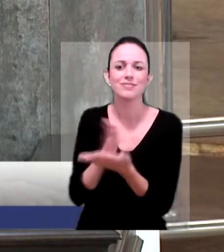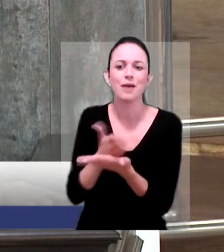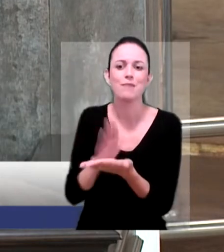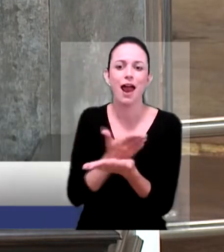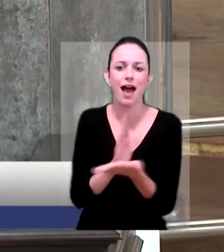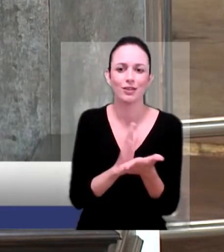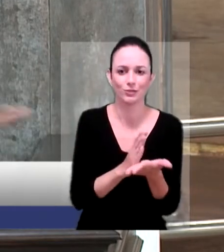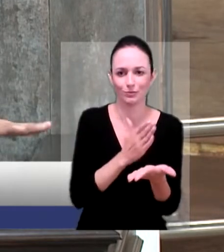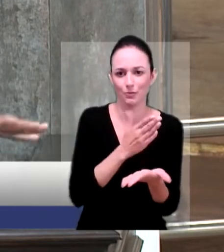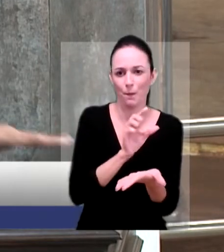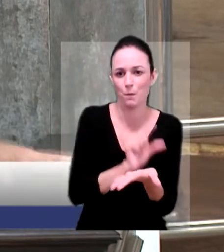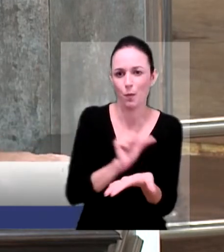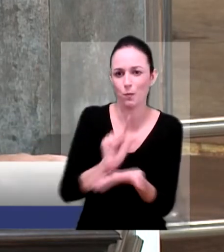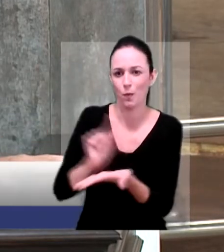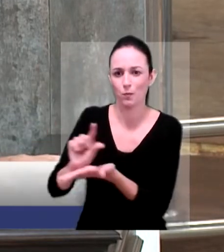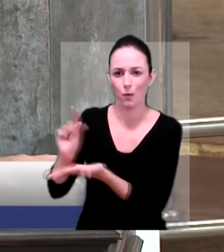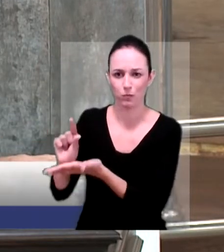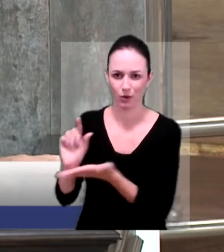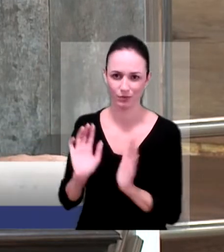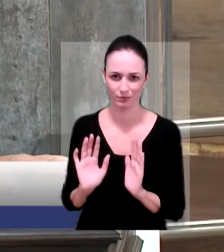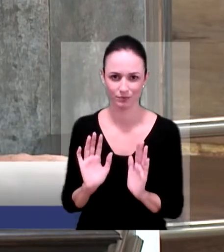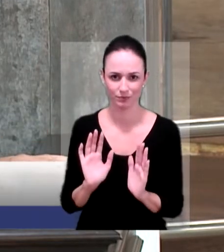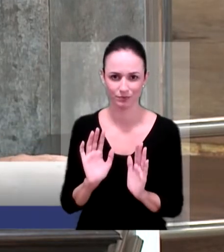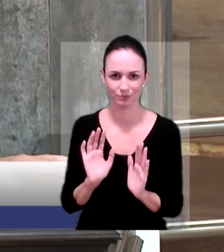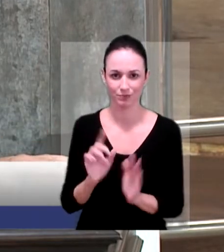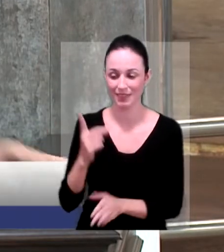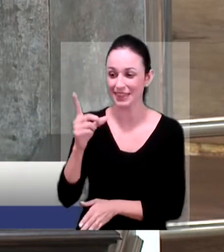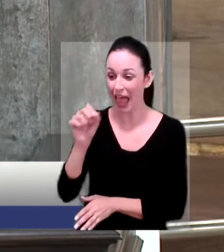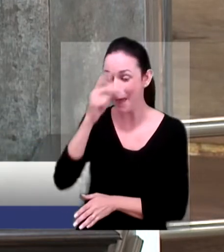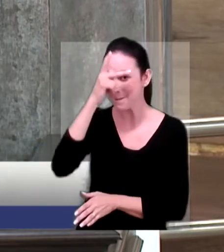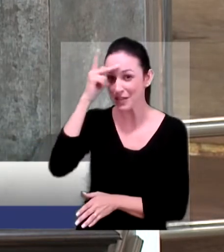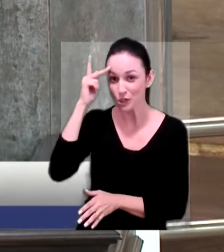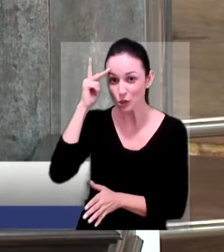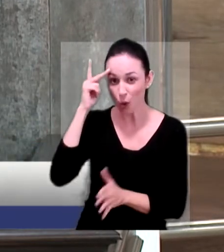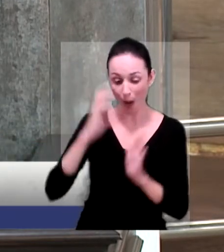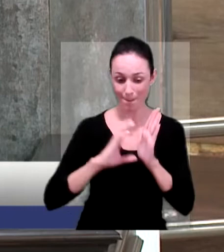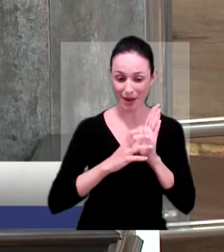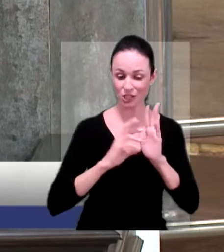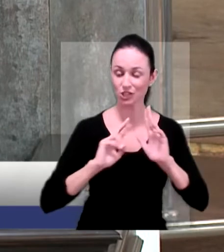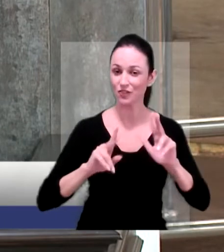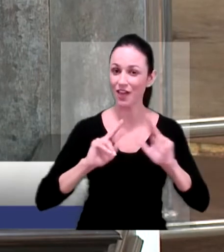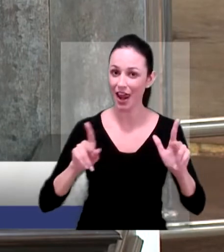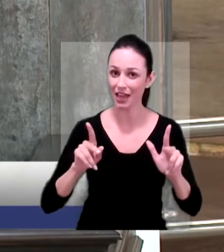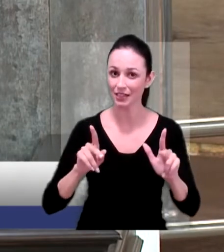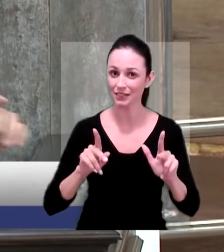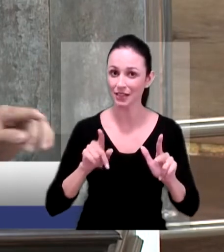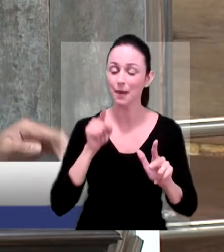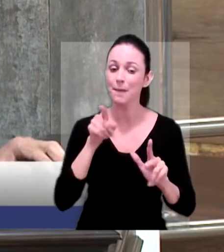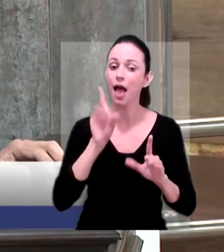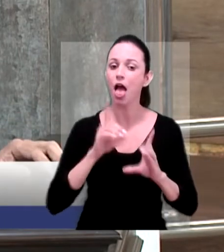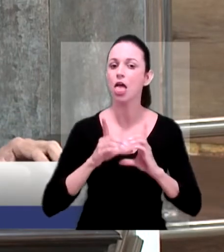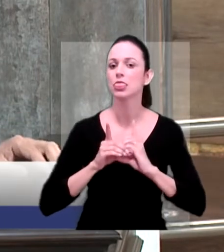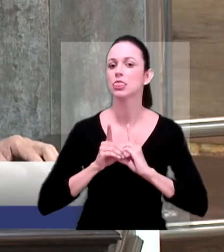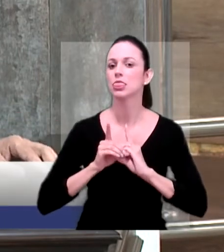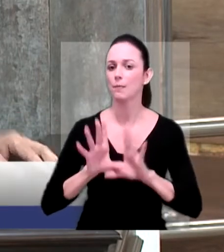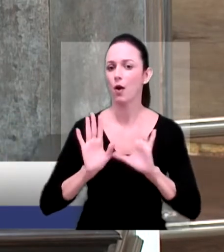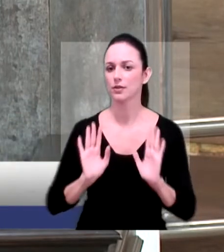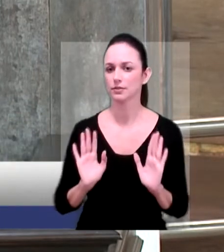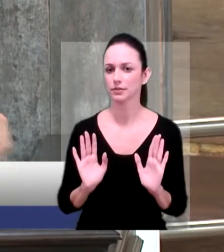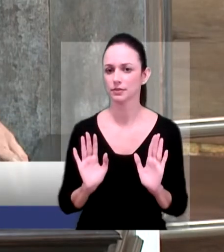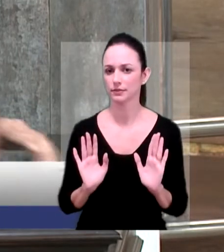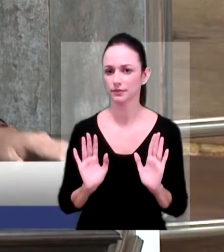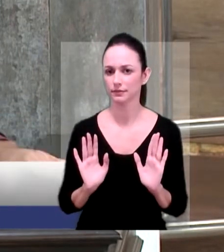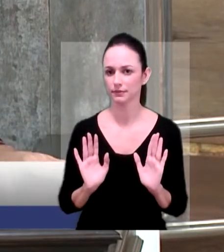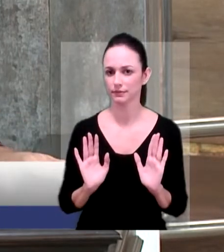com 10 pessoas, 6 partidos diferentes. É difícil, mas é isso que a gente chama de democracia. Então por isso que a minha presidência, a